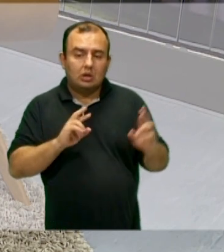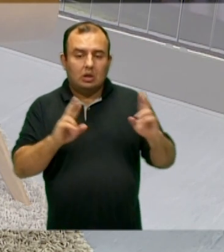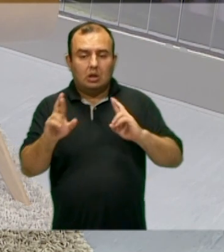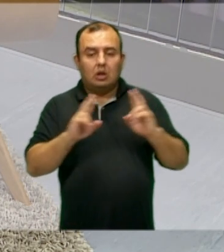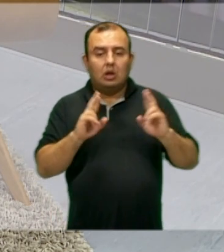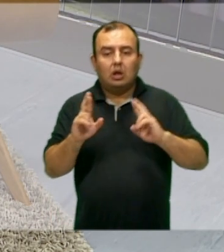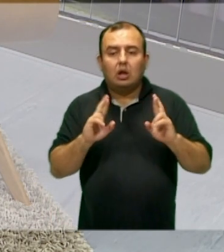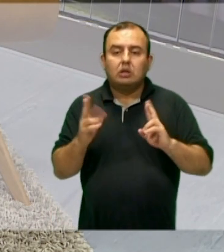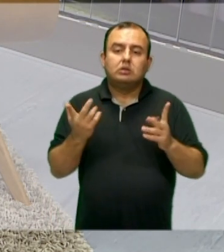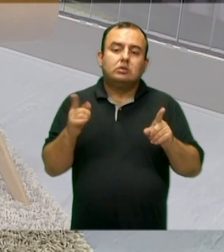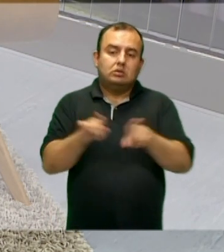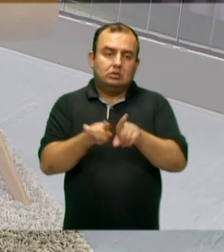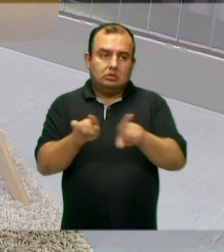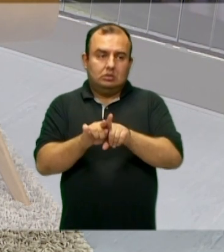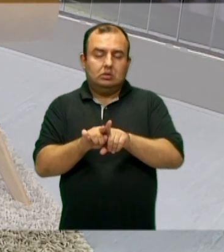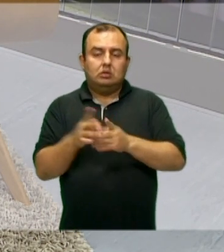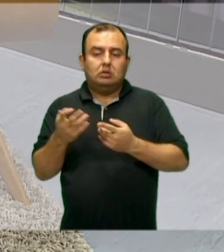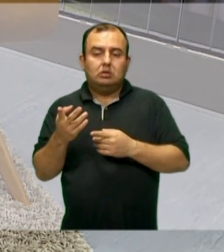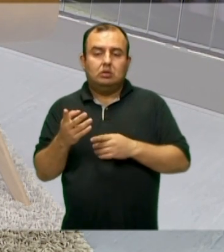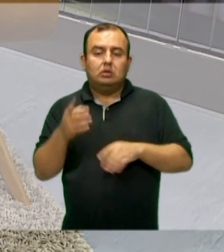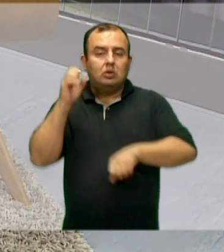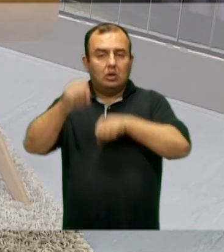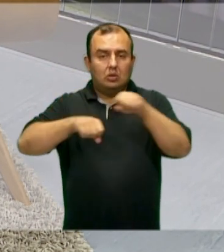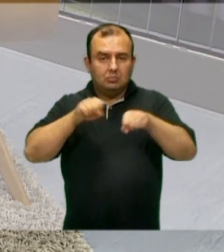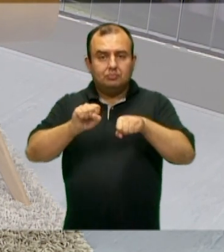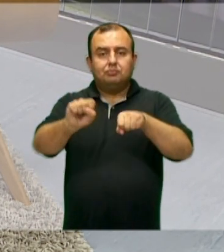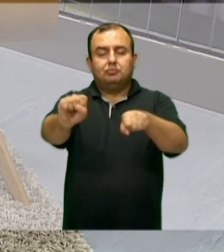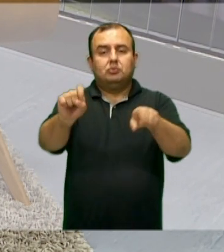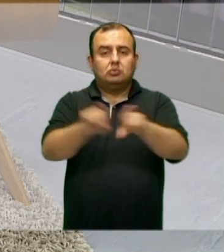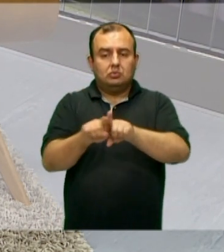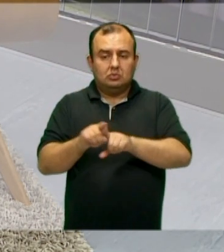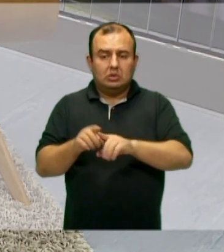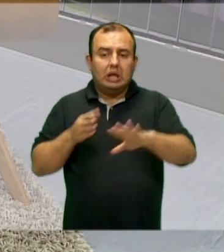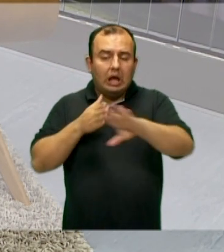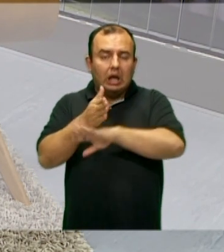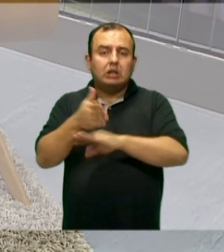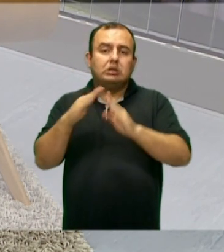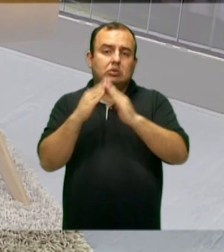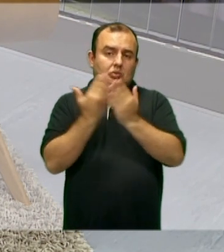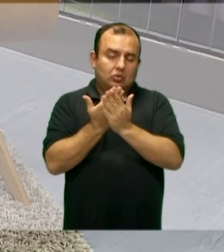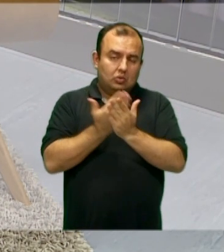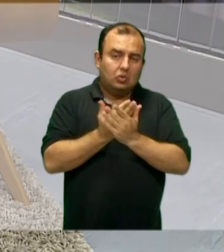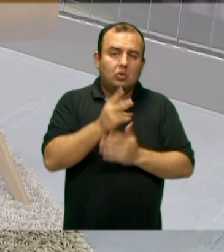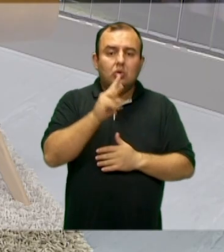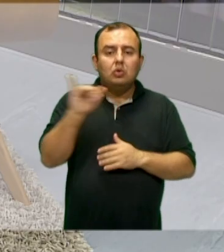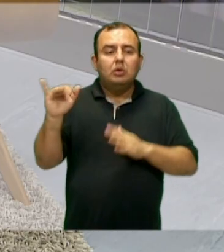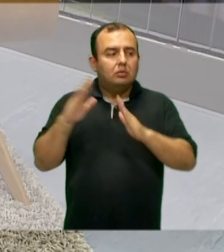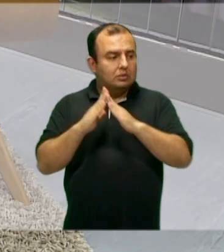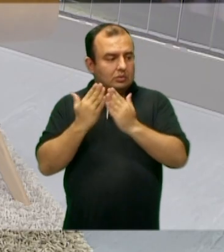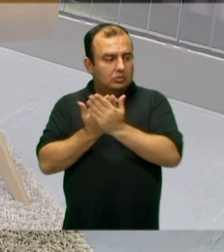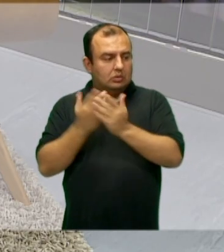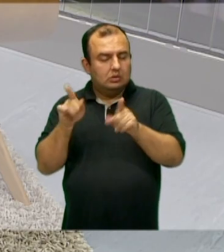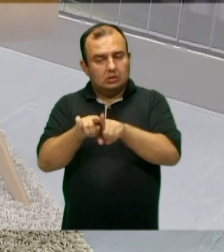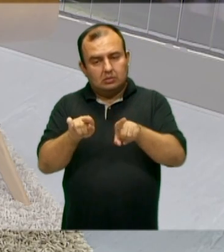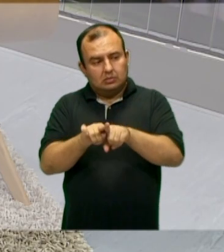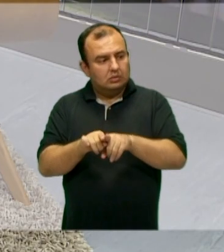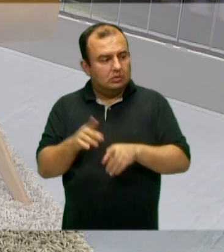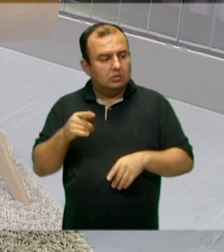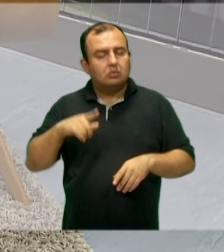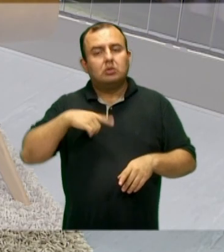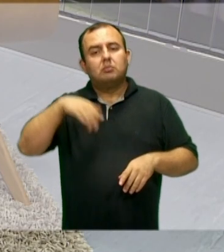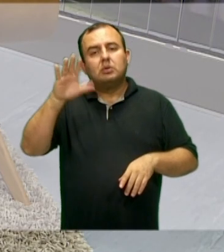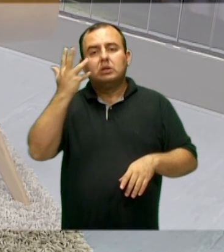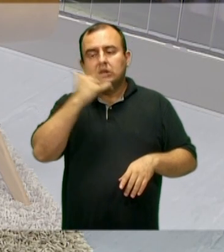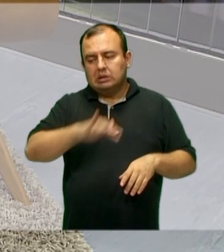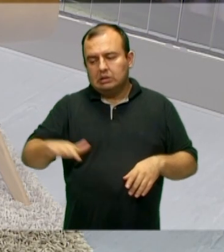isso. Porque os autopropelidos, né? Muita gente entra com eles nas escolas, vai com ele para as escolas, e nas escolas o que mais tem é